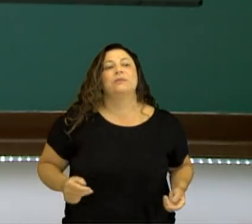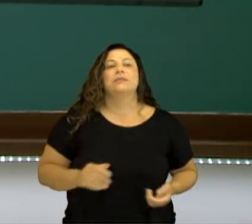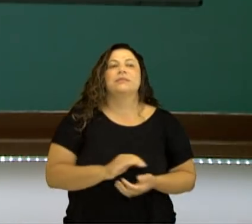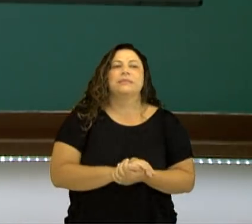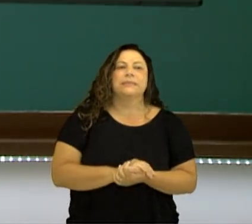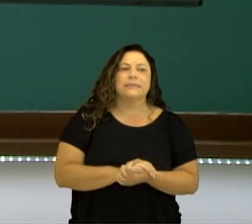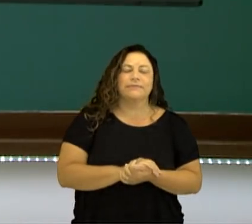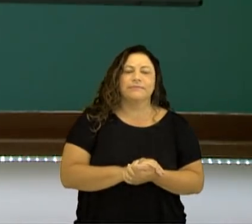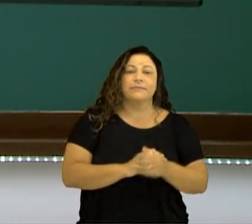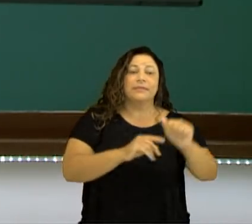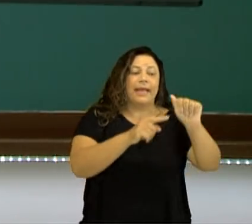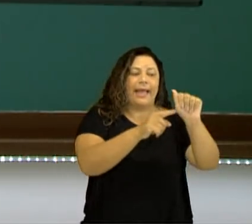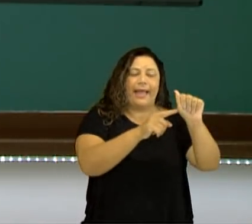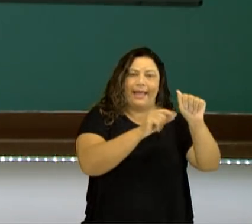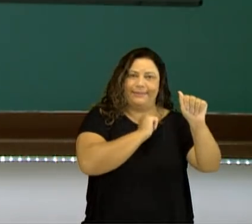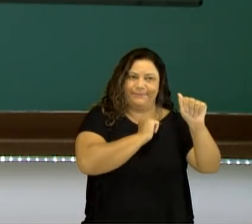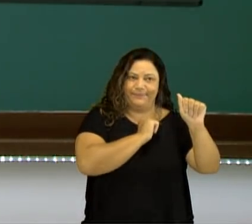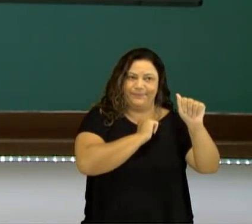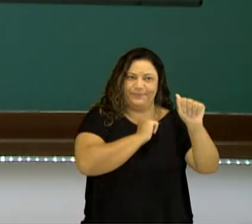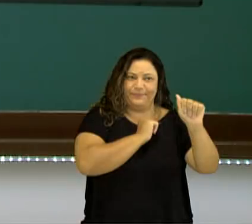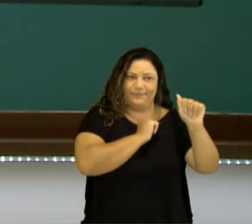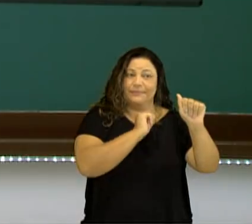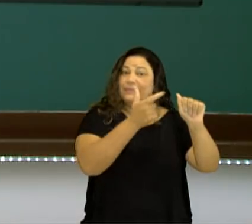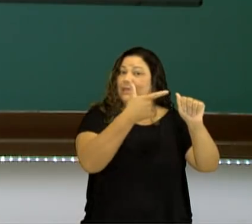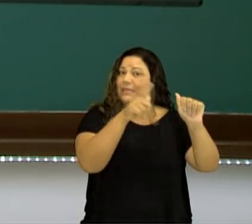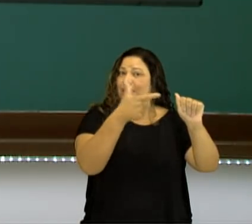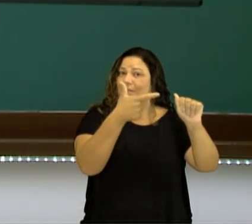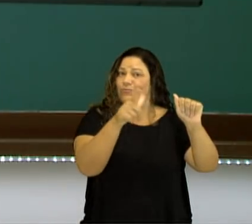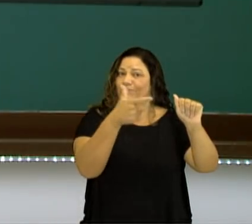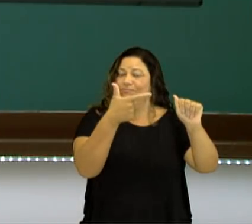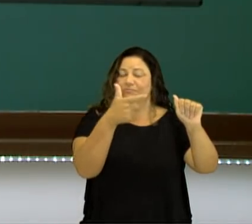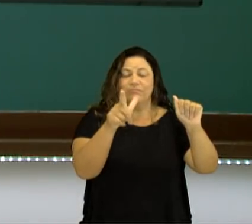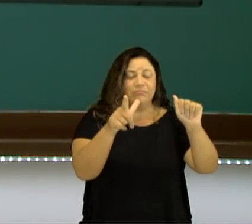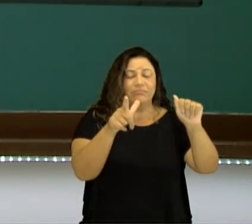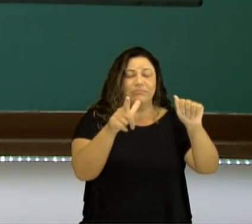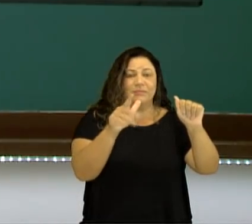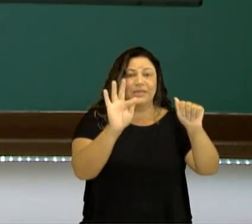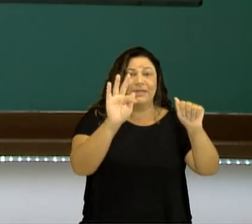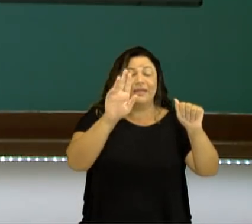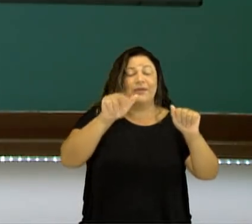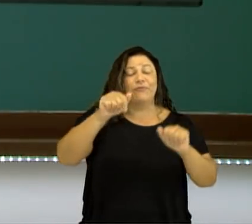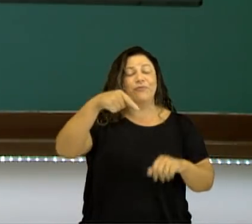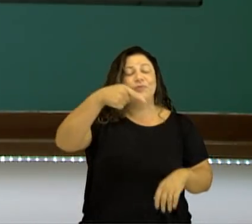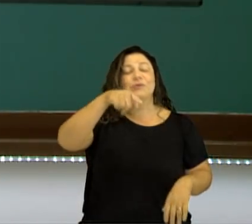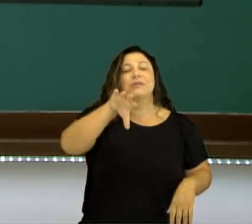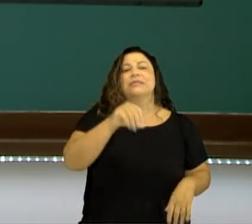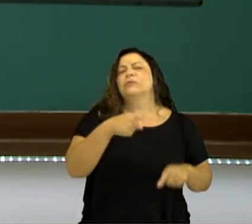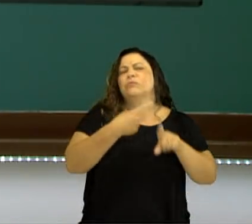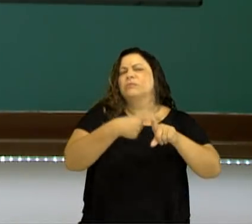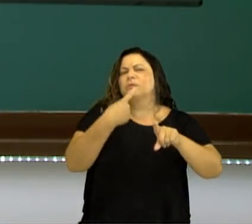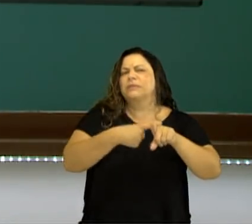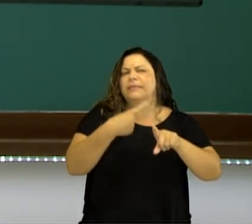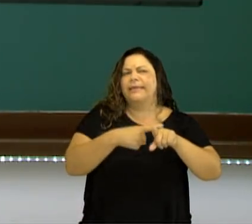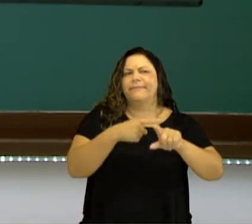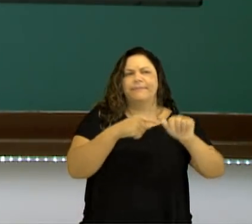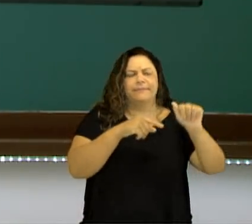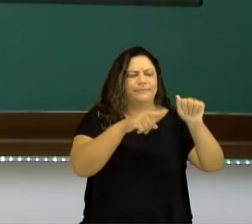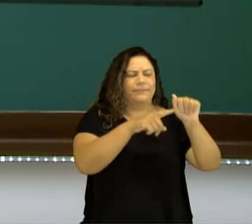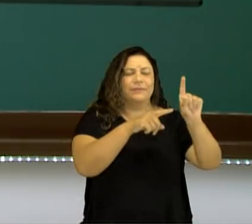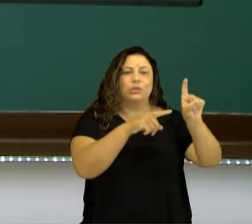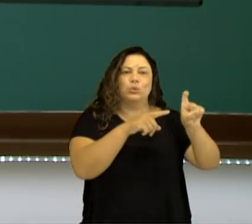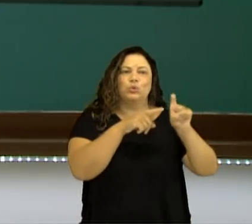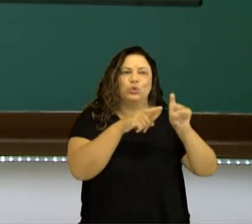proposição da letra A, eu não tenho a representação de uma função, porque aqui da letrinha X